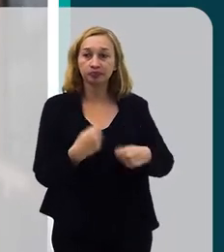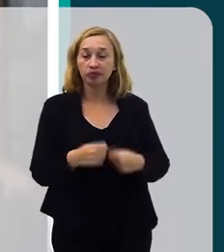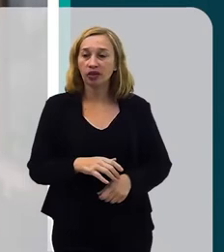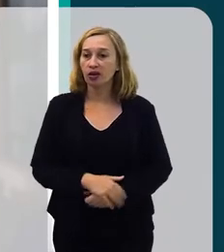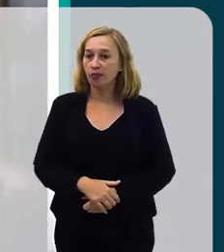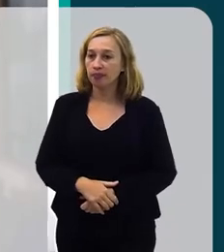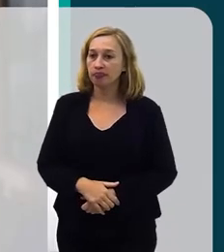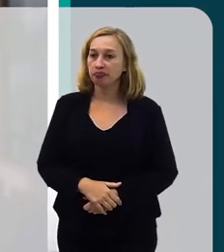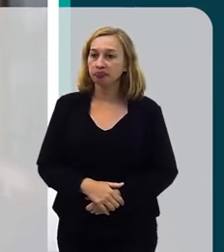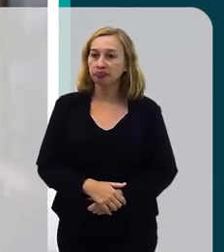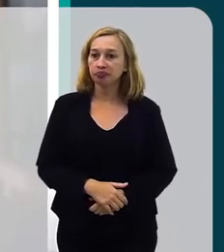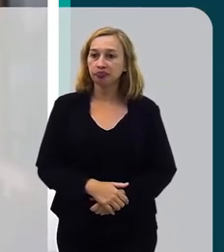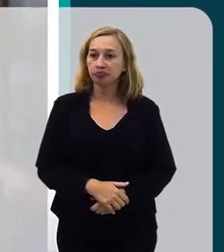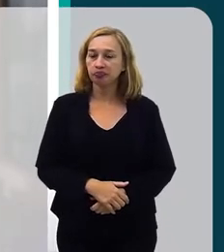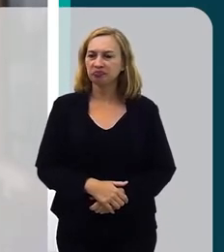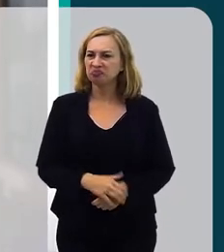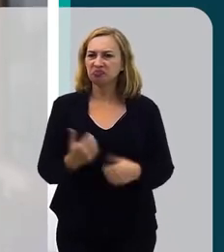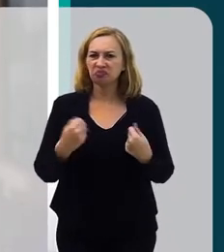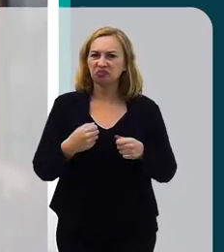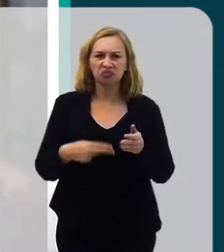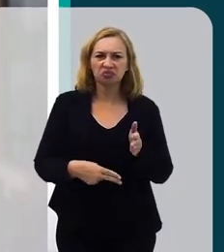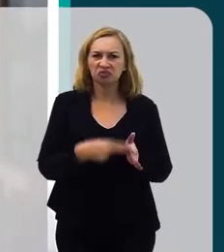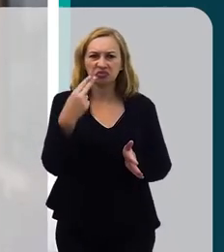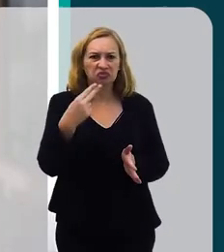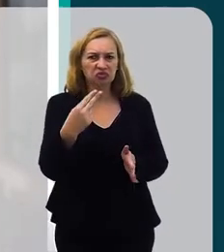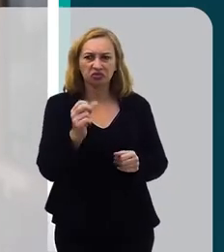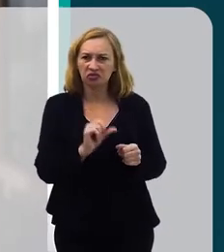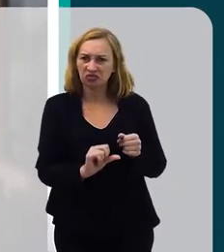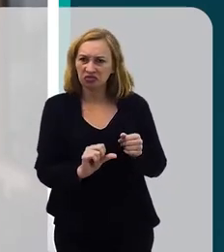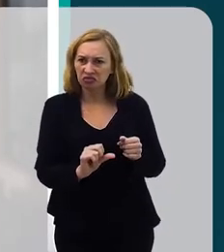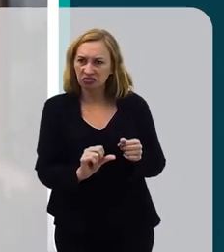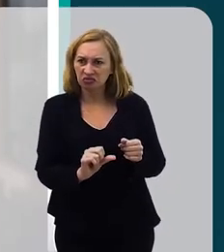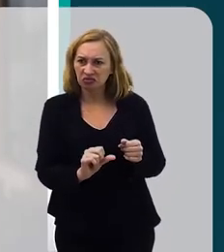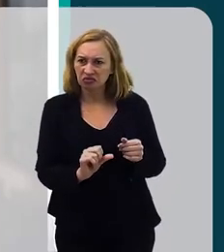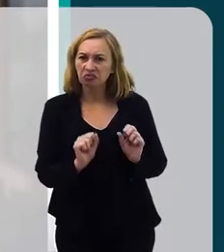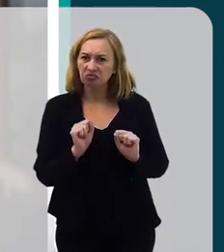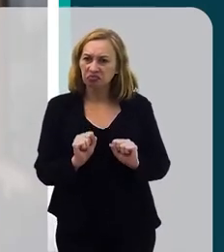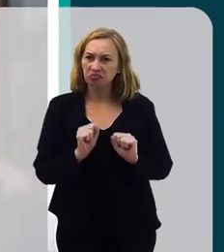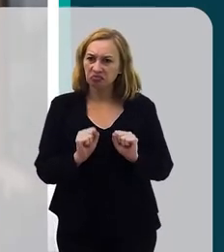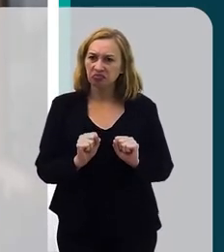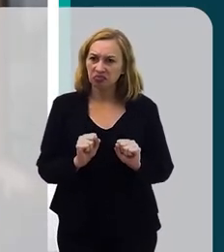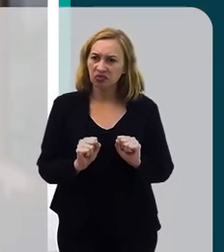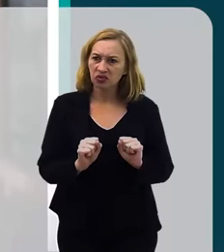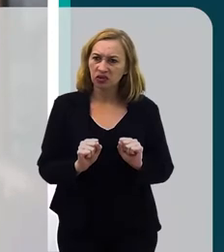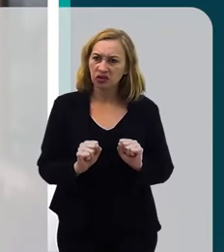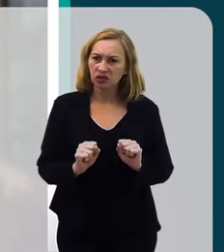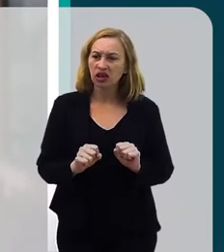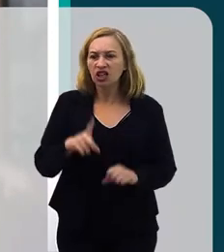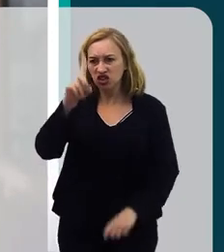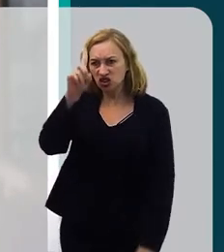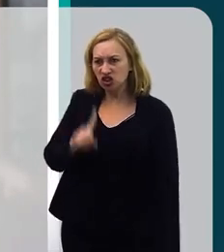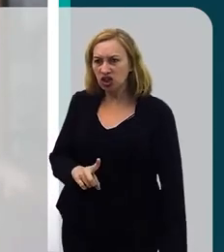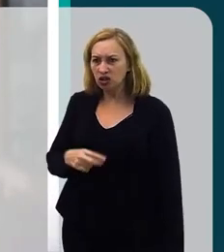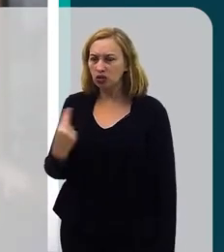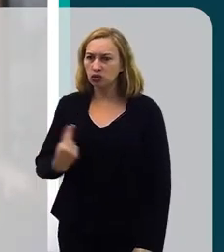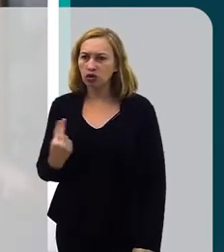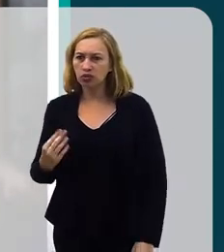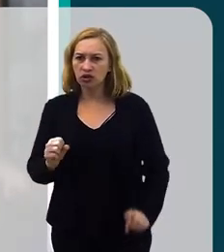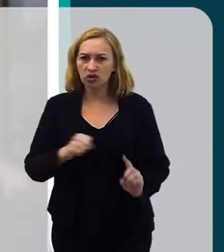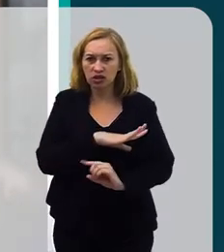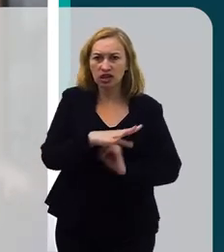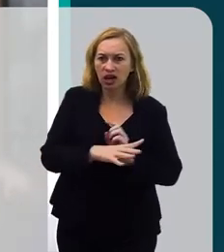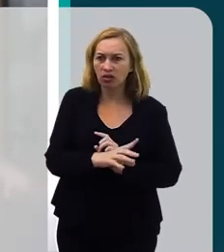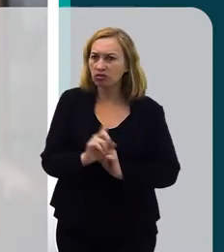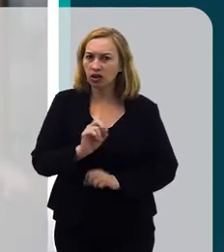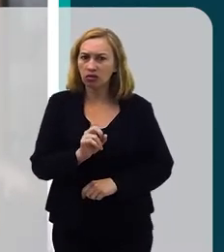disso. Não precisa fazer uma cirurgia, não precisa Não. para poder você ter o